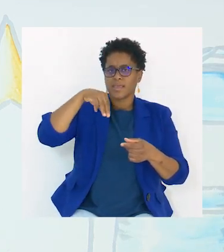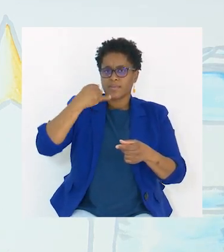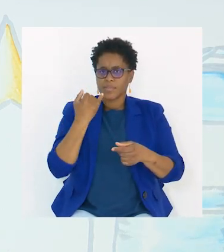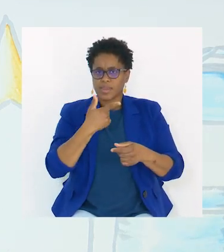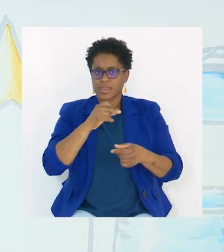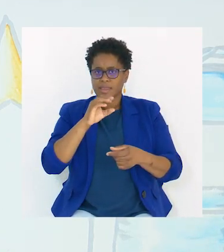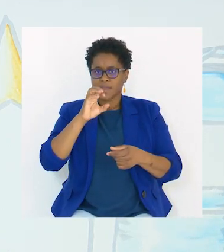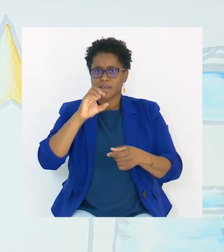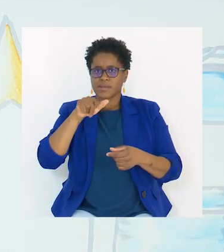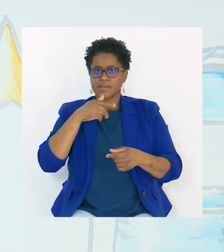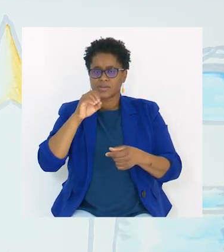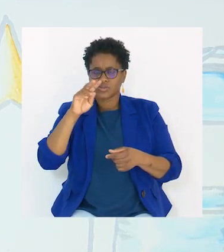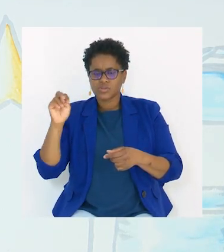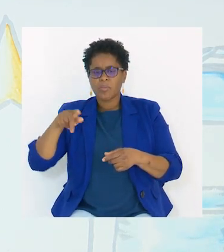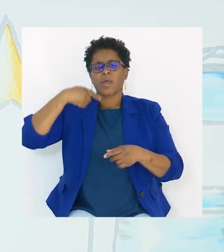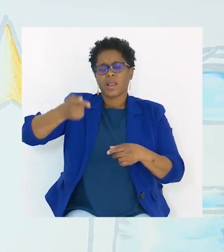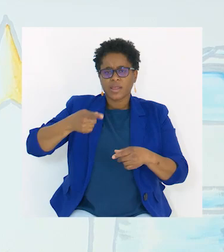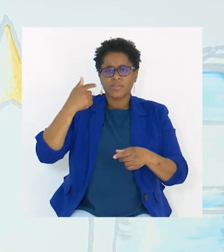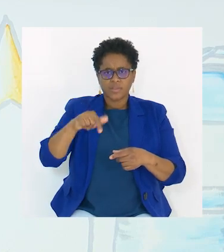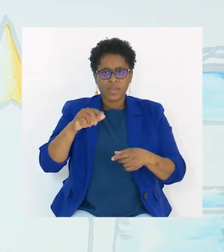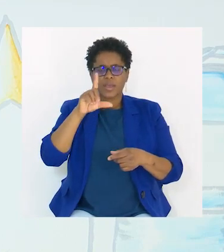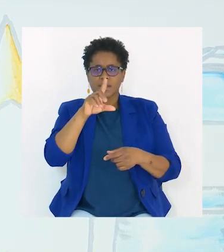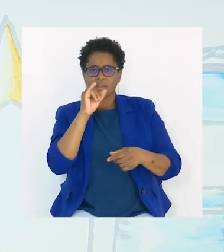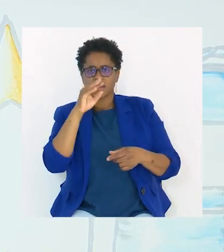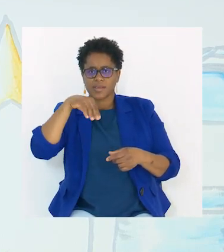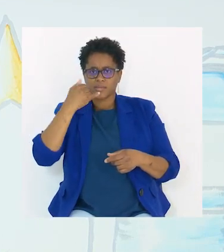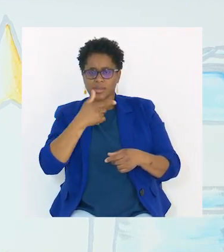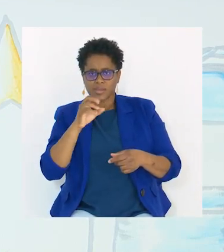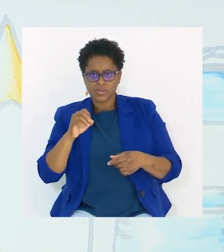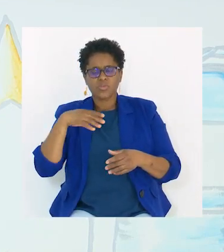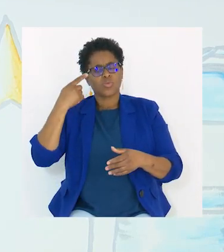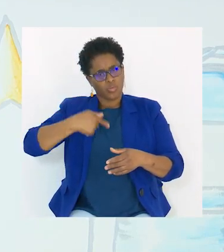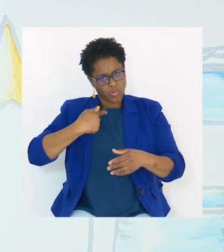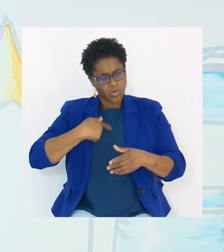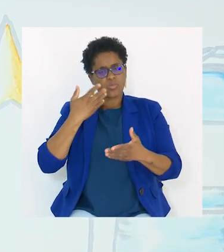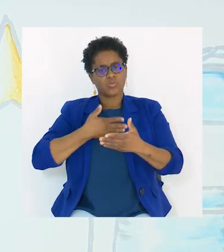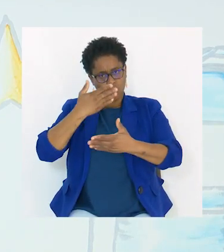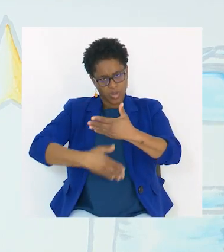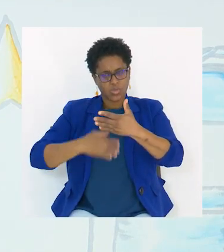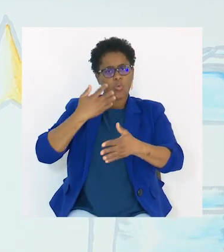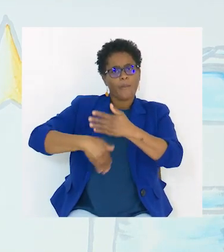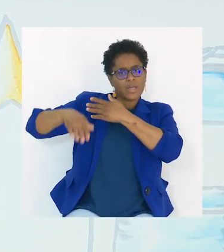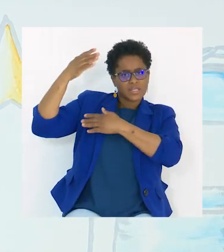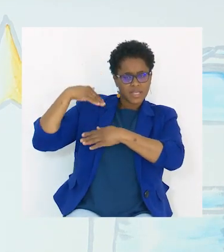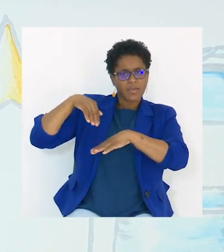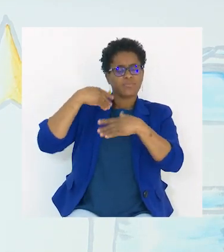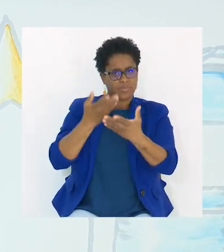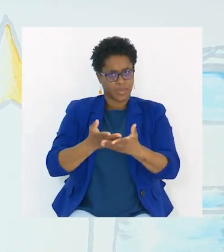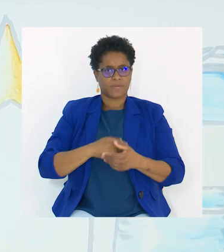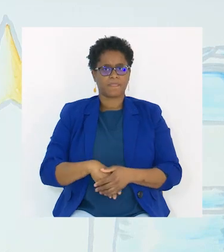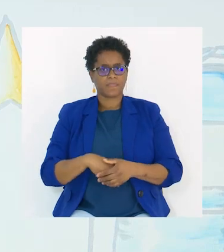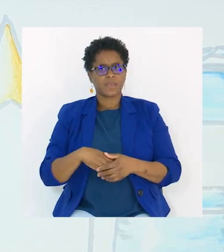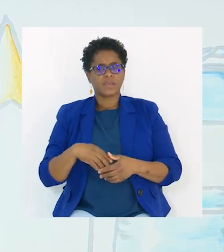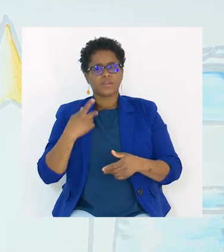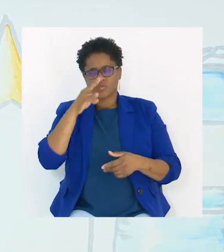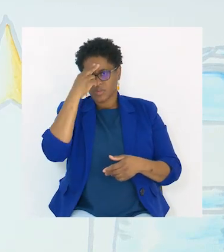limitações do próprio documento que o passado nos fornece, que é uma limitação de